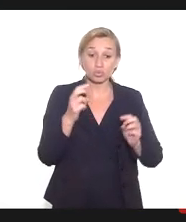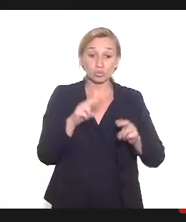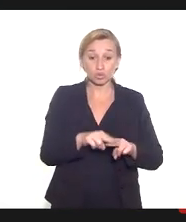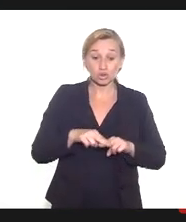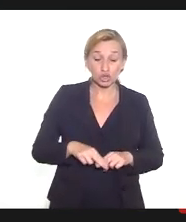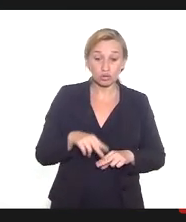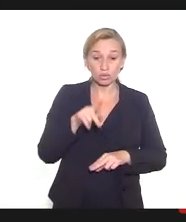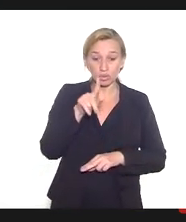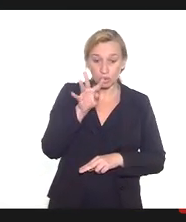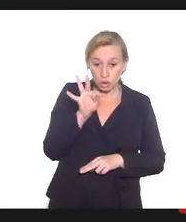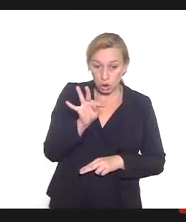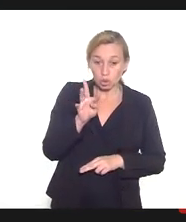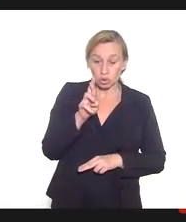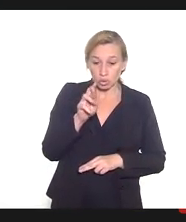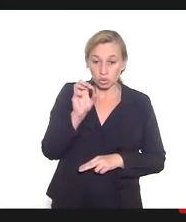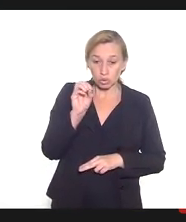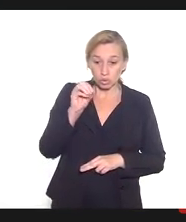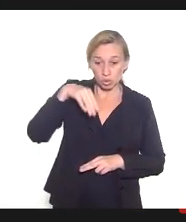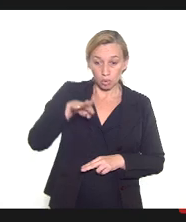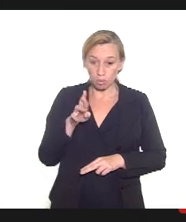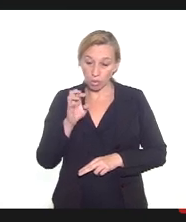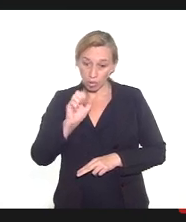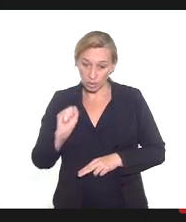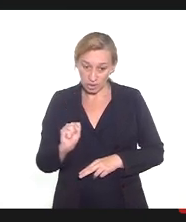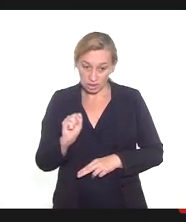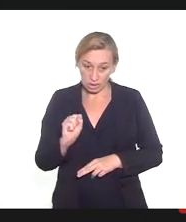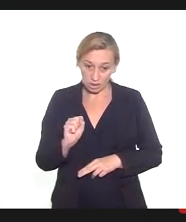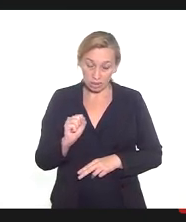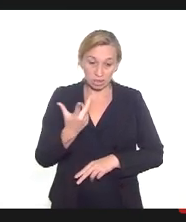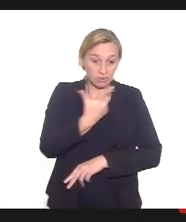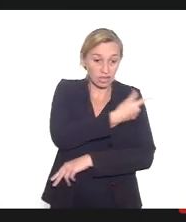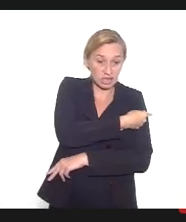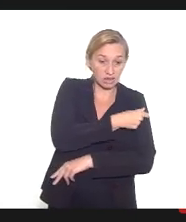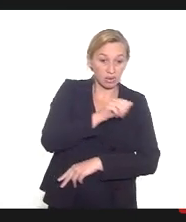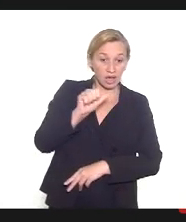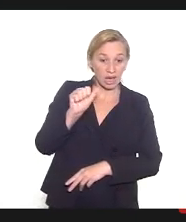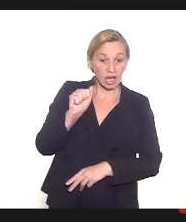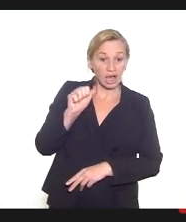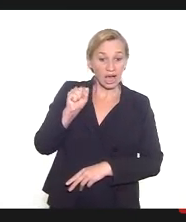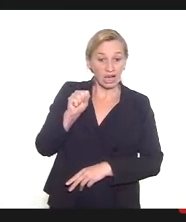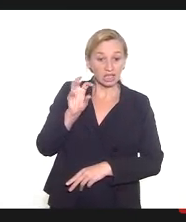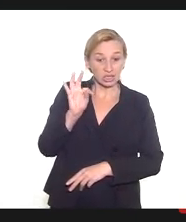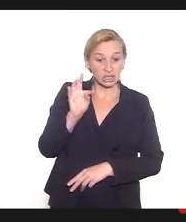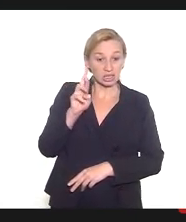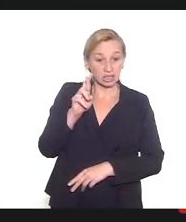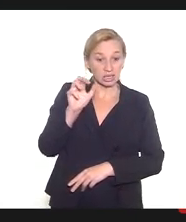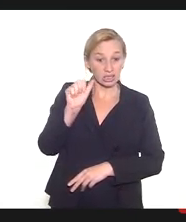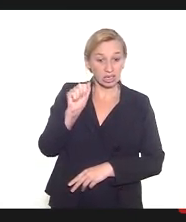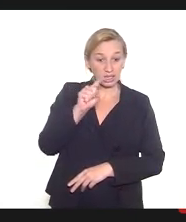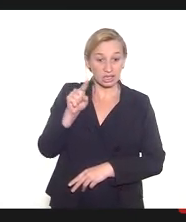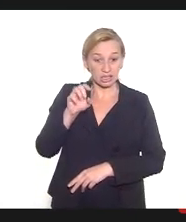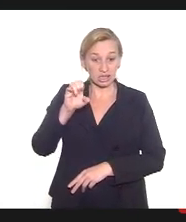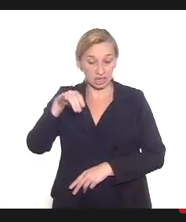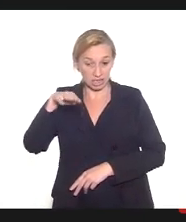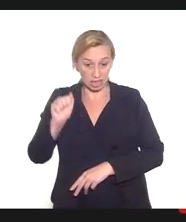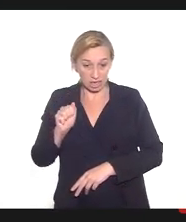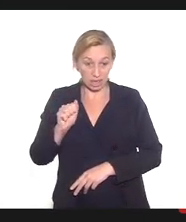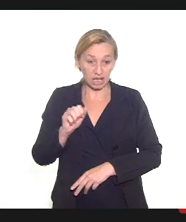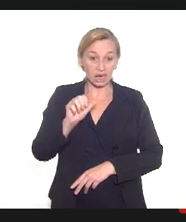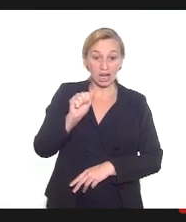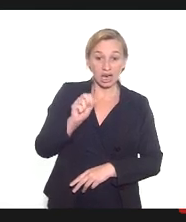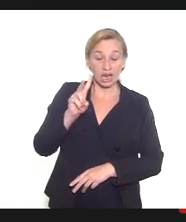de trombose seguindo a vacinação com a vacina da Oxford as transcende a visão orientou a suspensão